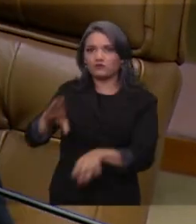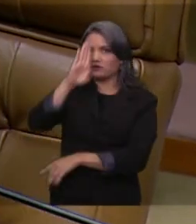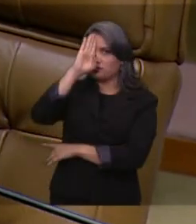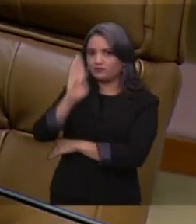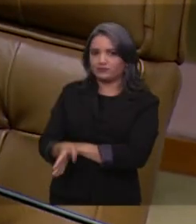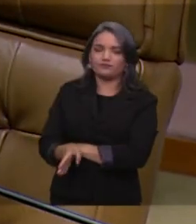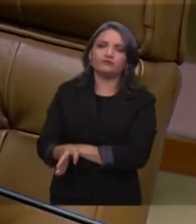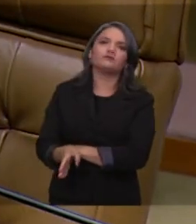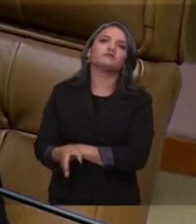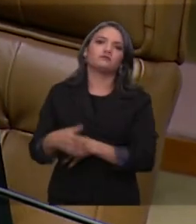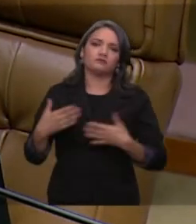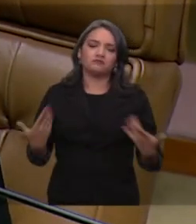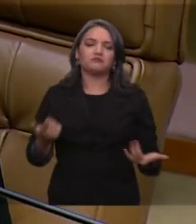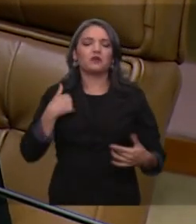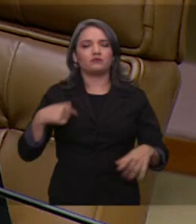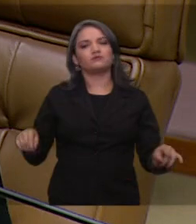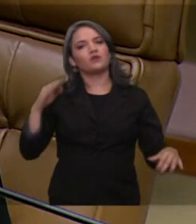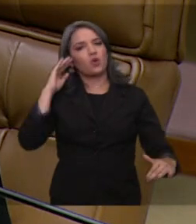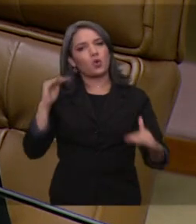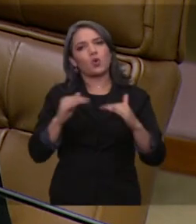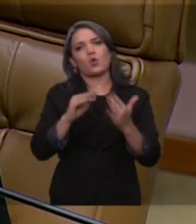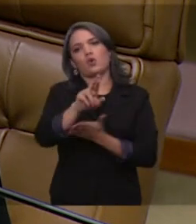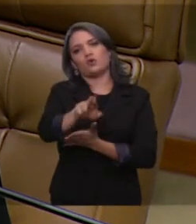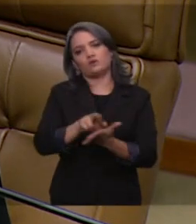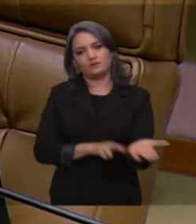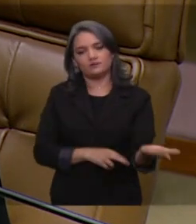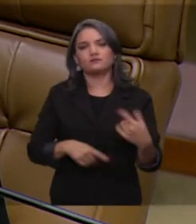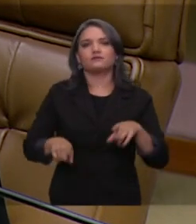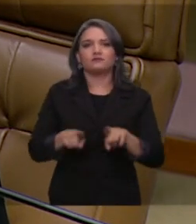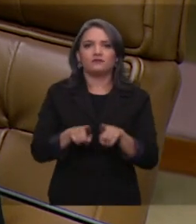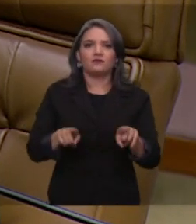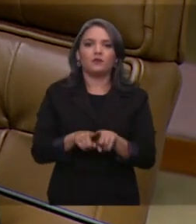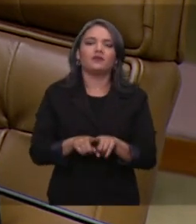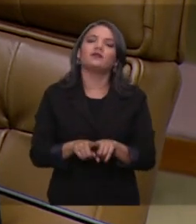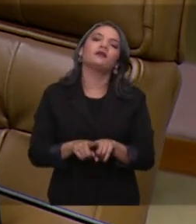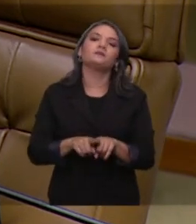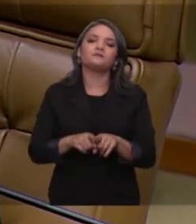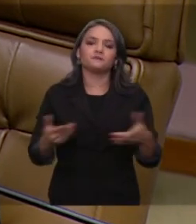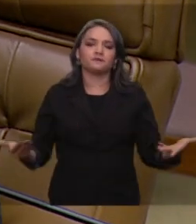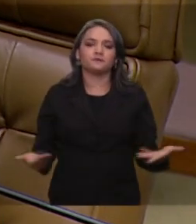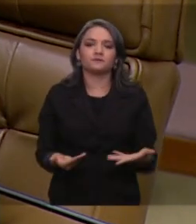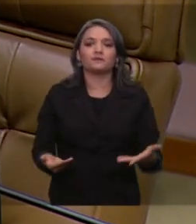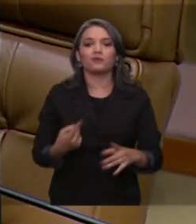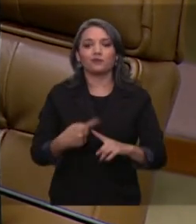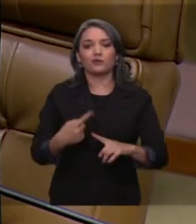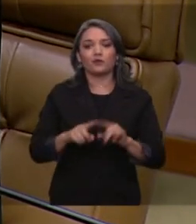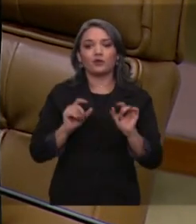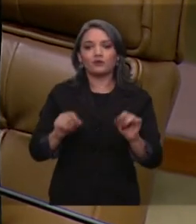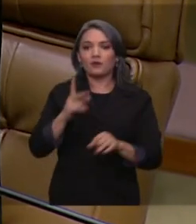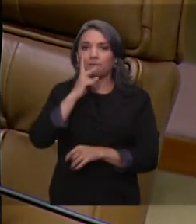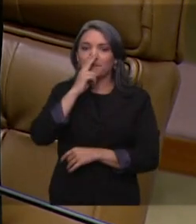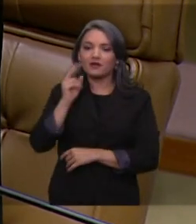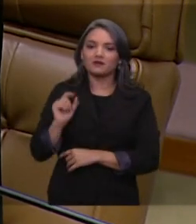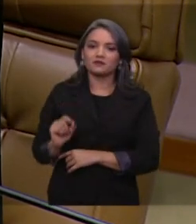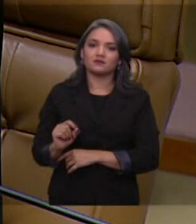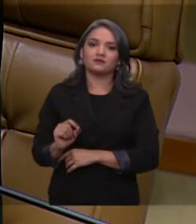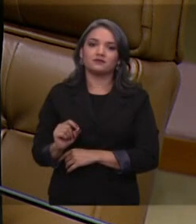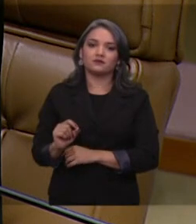também acompanho aqui o eminente relator nesse tópico, porque me parece que essa foi